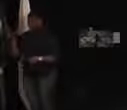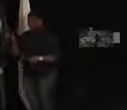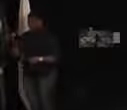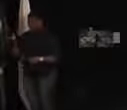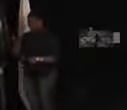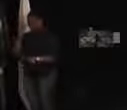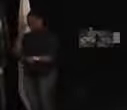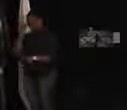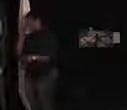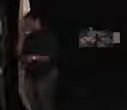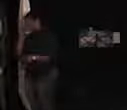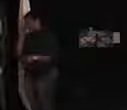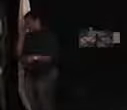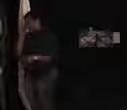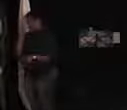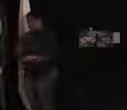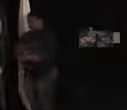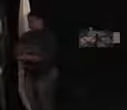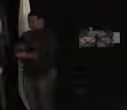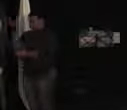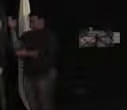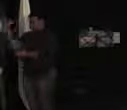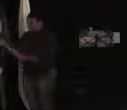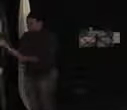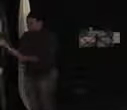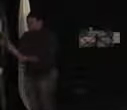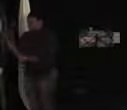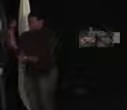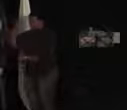dormir, desligar e o cérebro